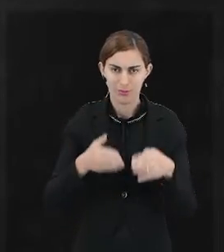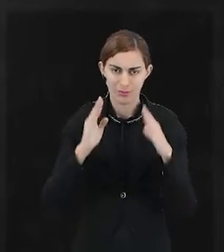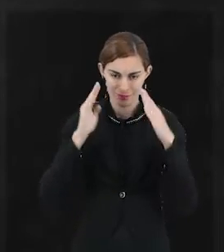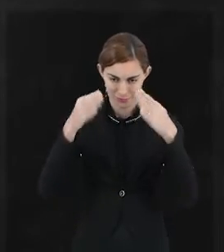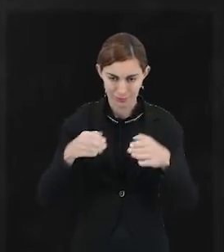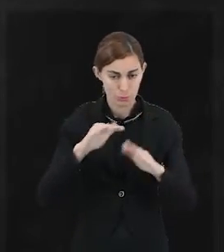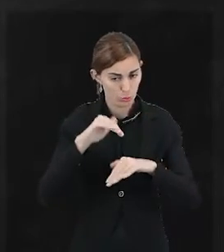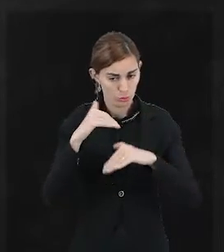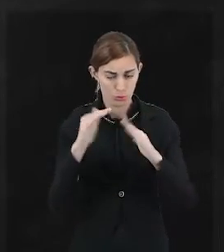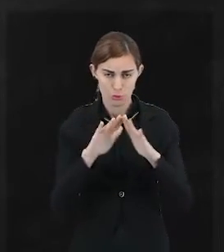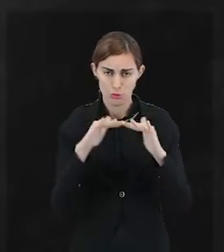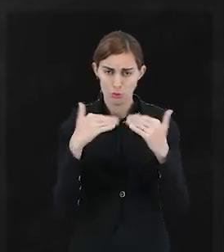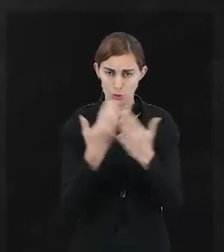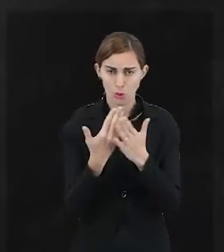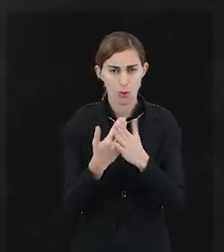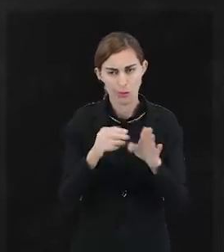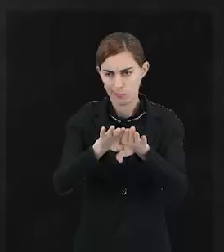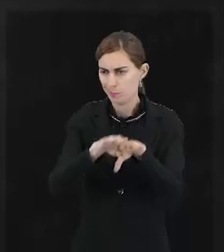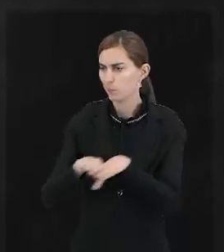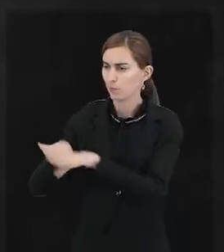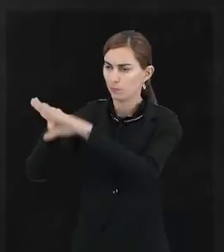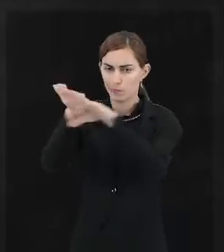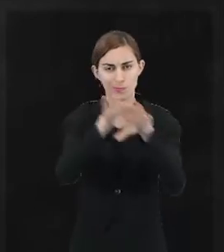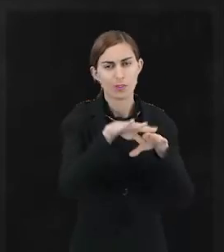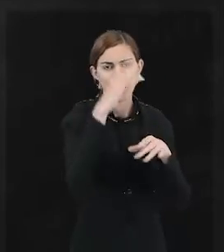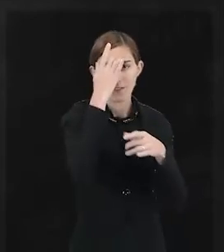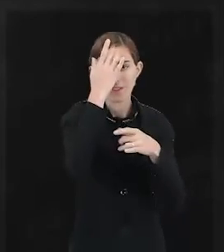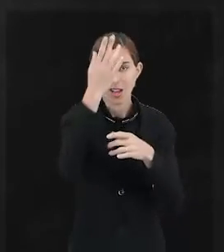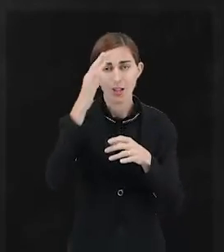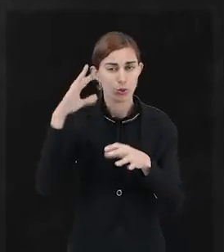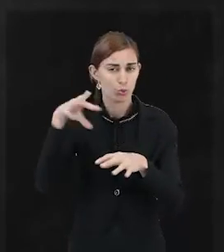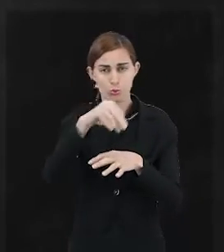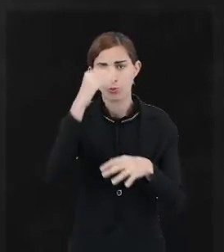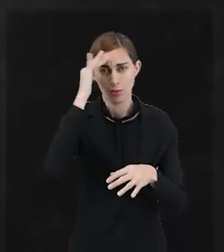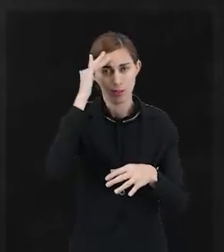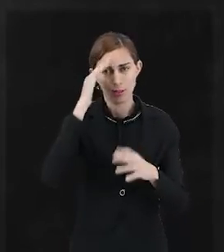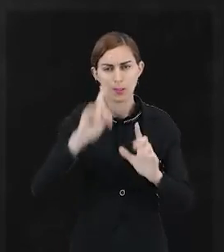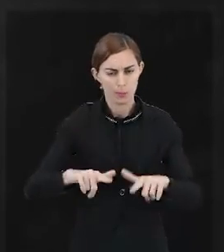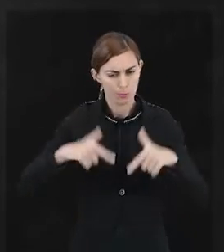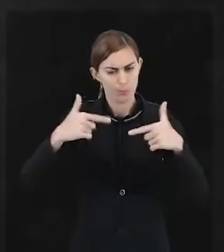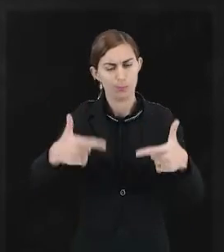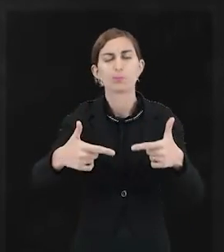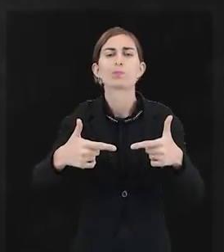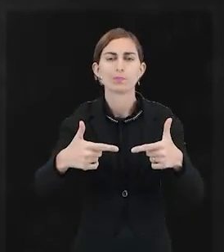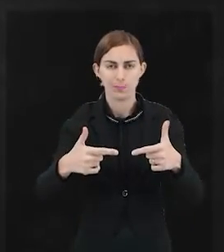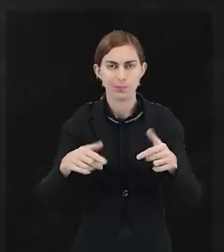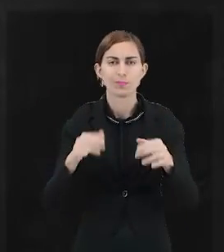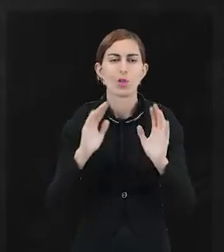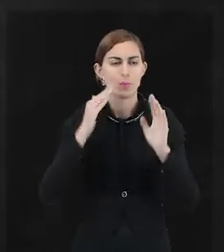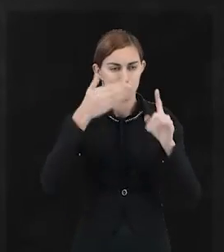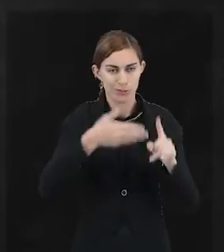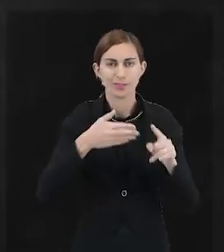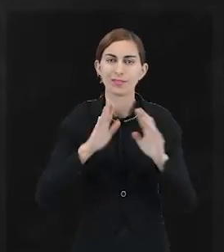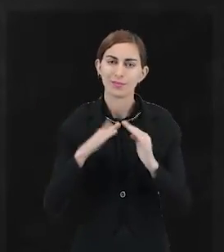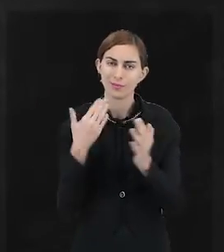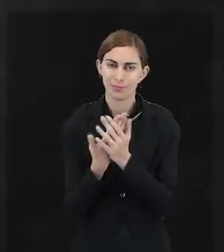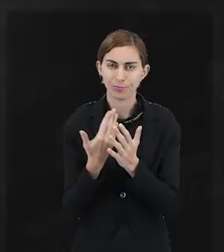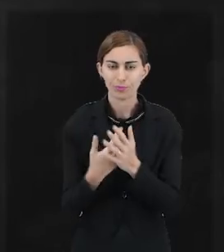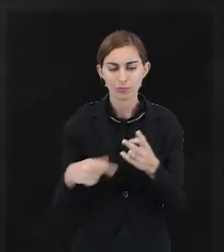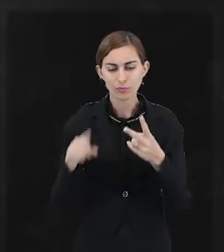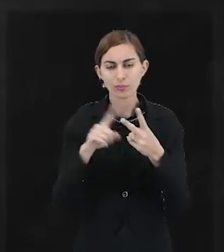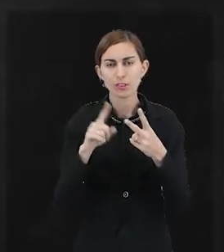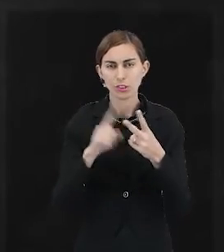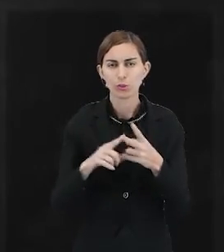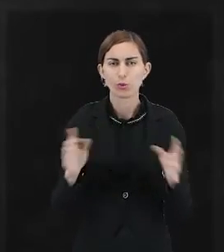escola sejam comuns a todos, ou seja, ela facilita que todos entendam e se comprometam com os objetivos daquela escola. Segundo,